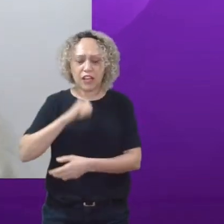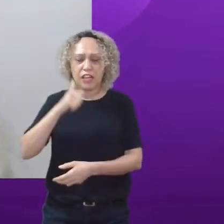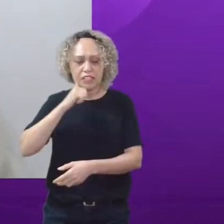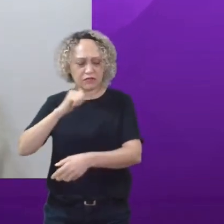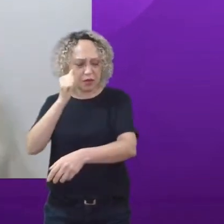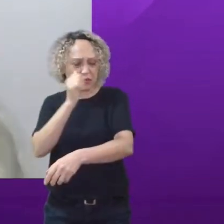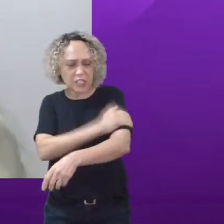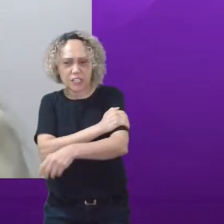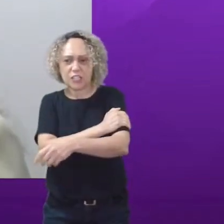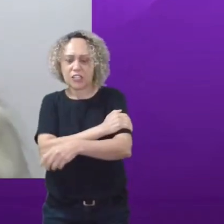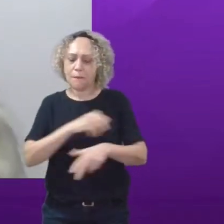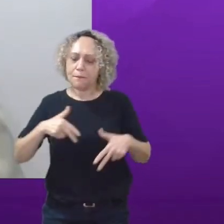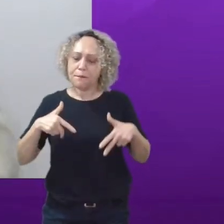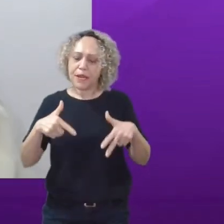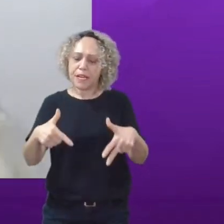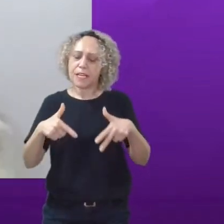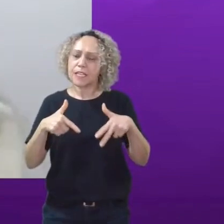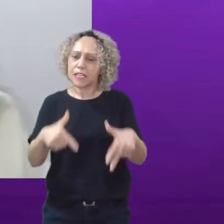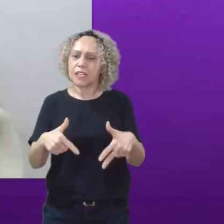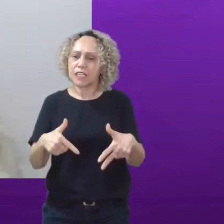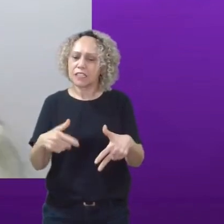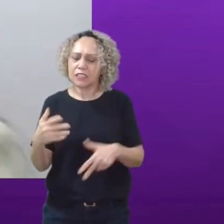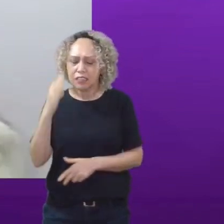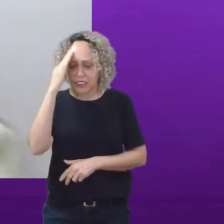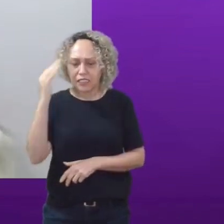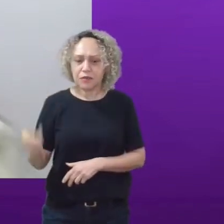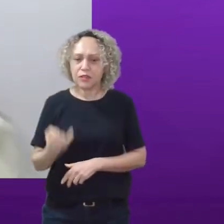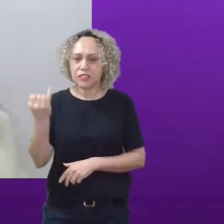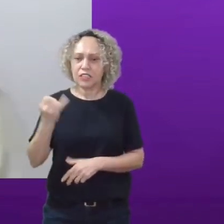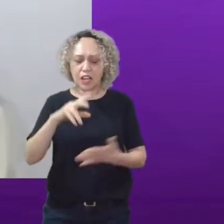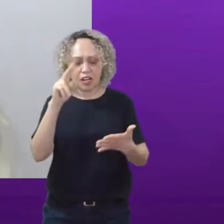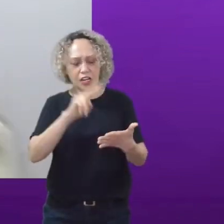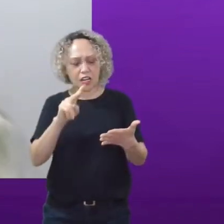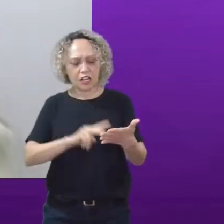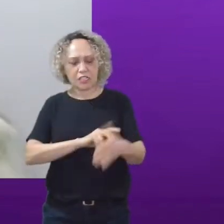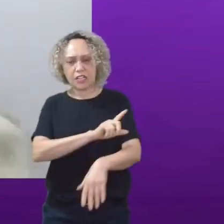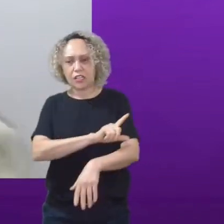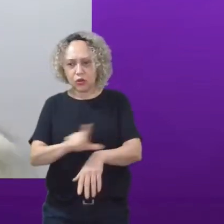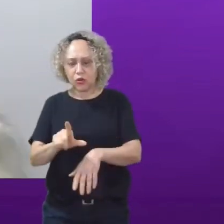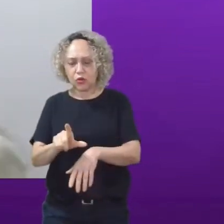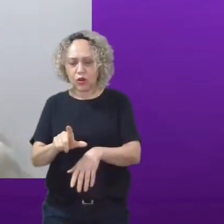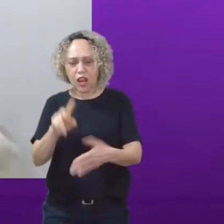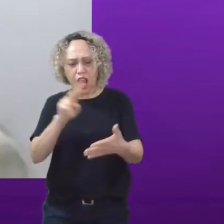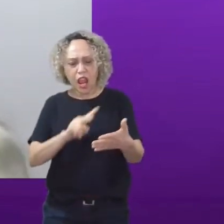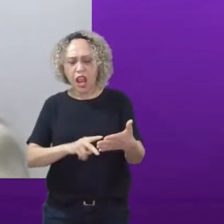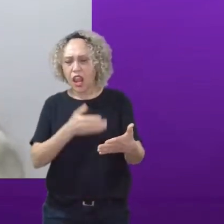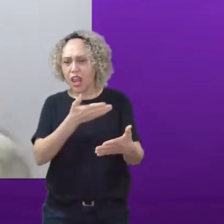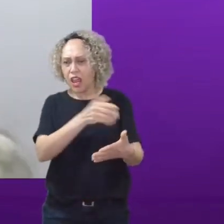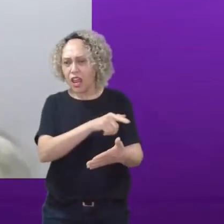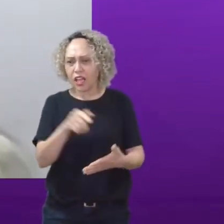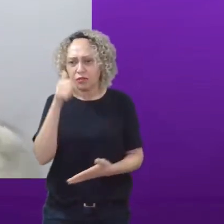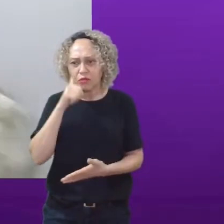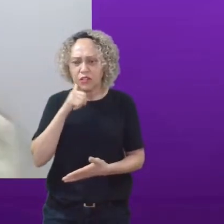militantes, né, entendam a importância da gente ler literatura, da gente ler mulheres e ouvir essas vozes tão diversas,